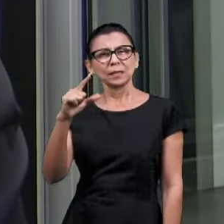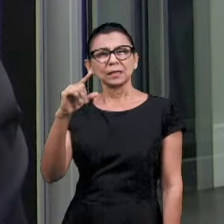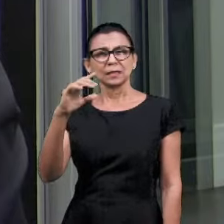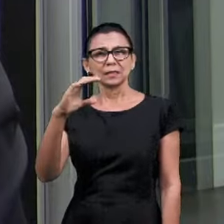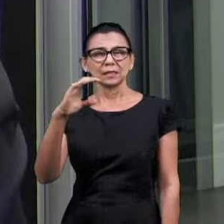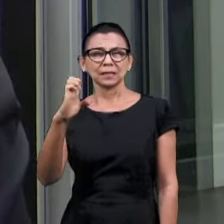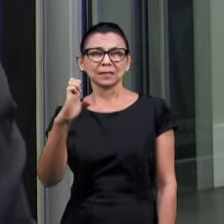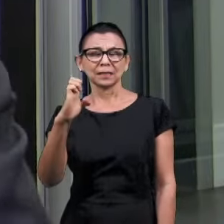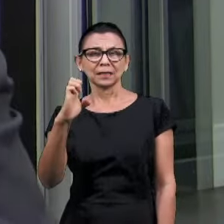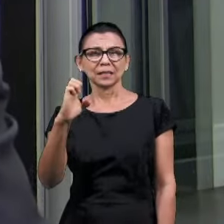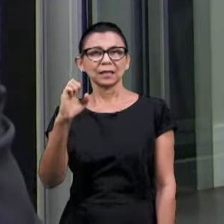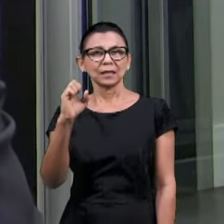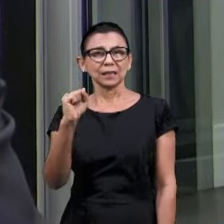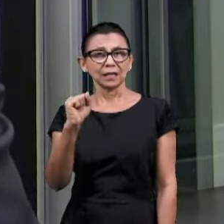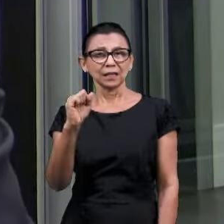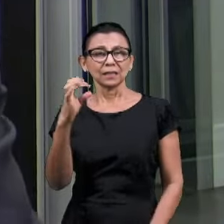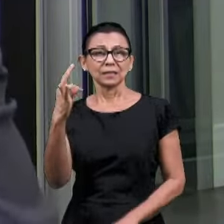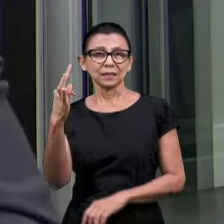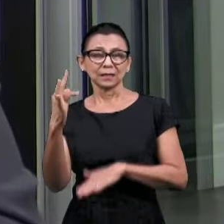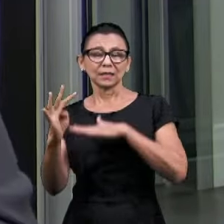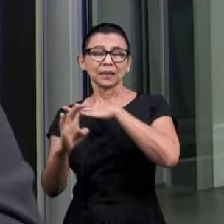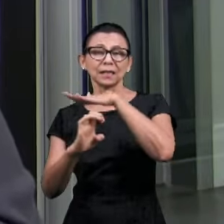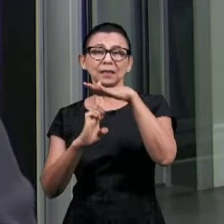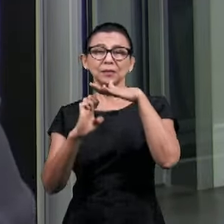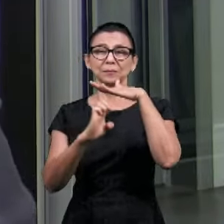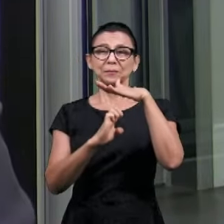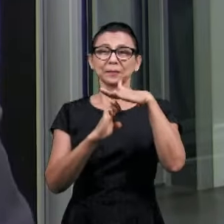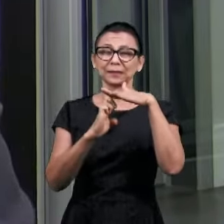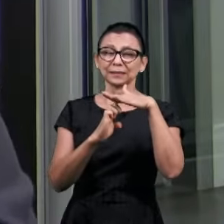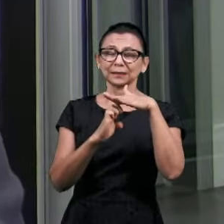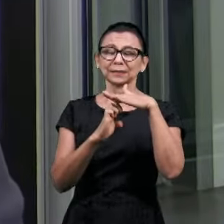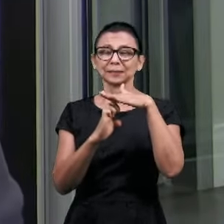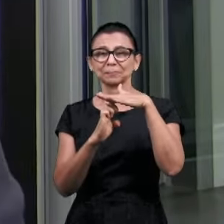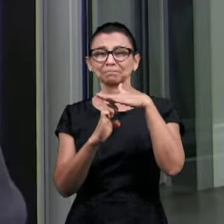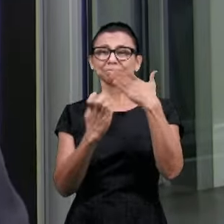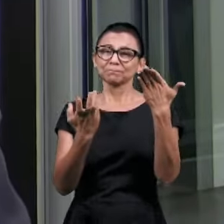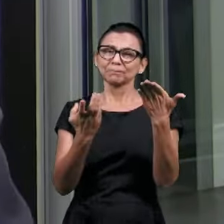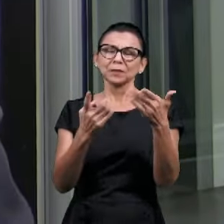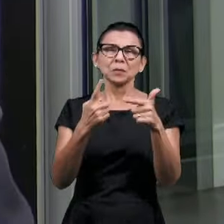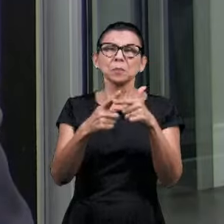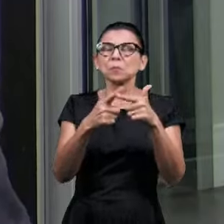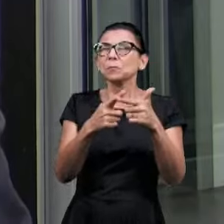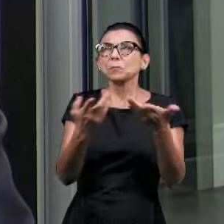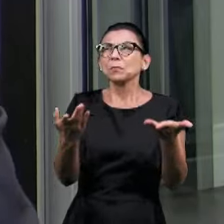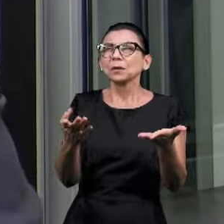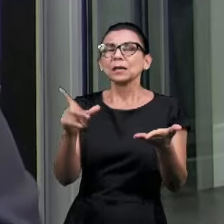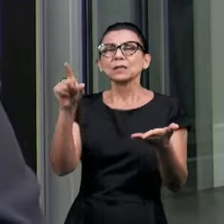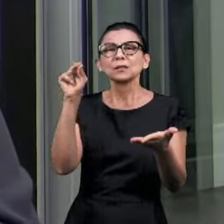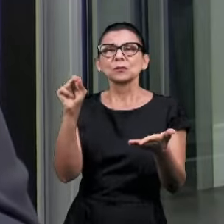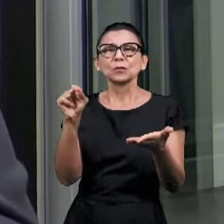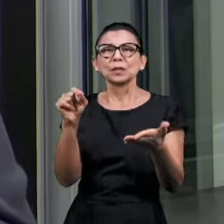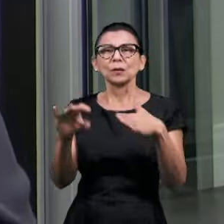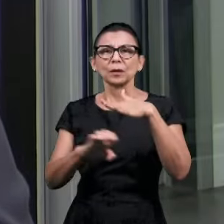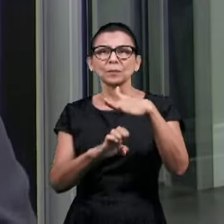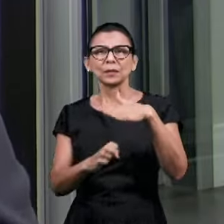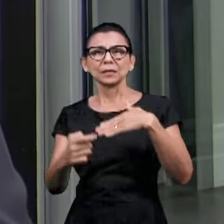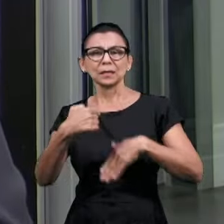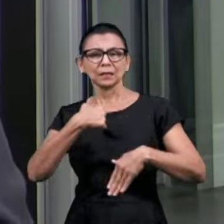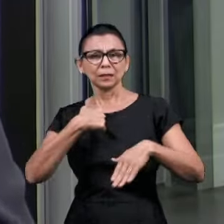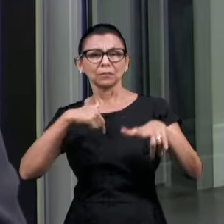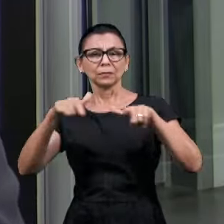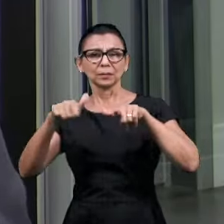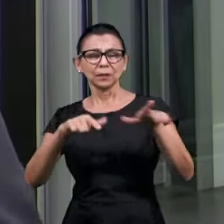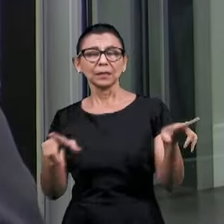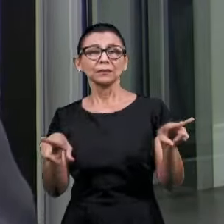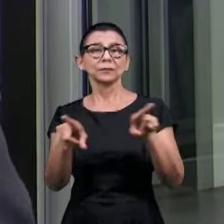Então, é a eleição, né? A eleição ali, por que ela foi? Porque o Senhor queria me dar